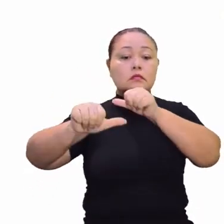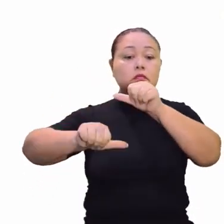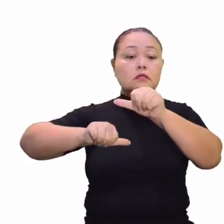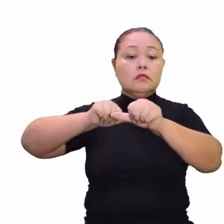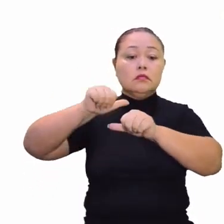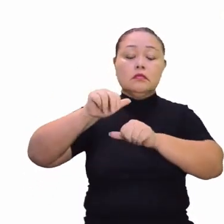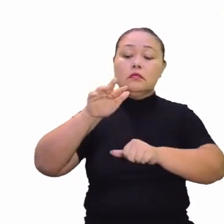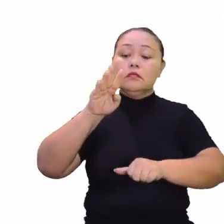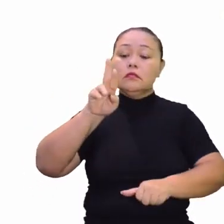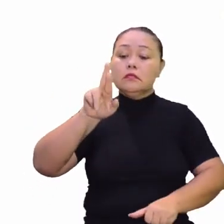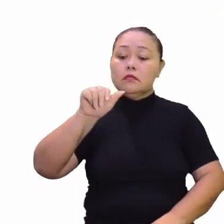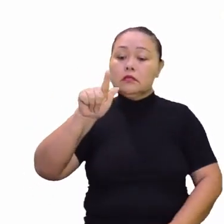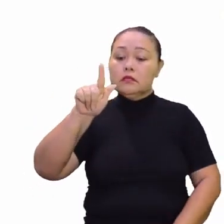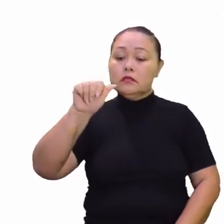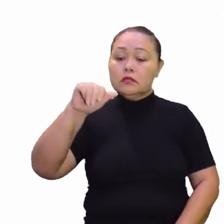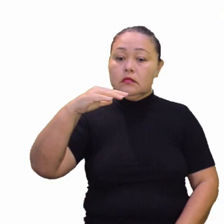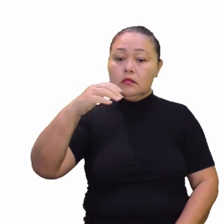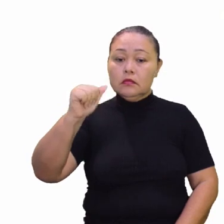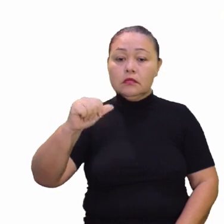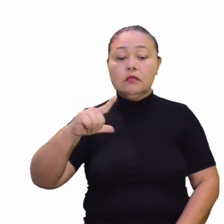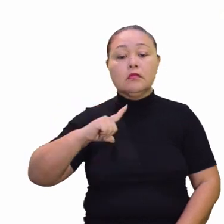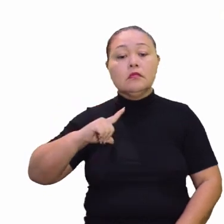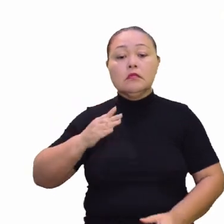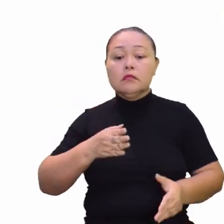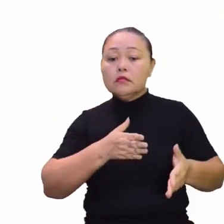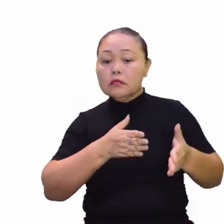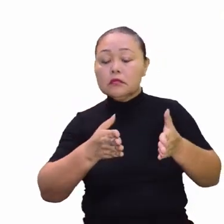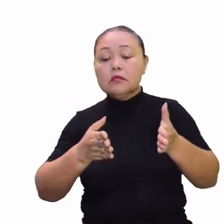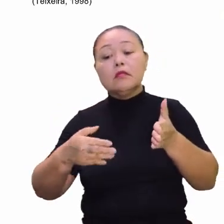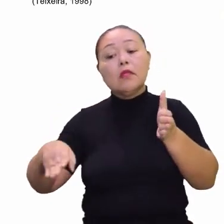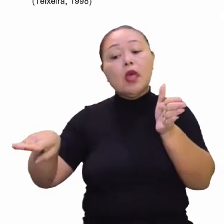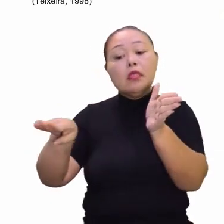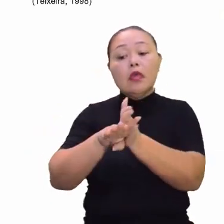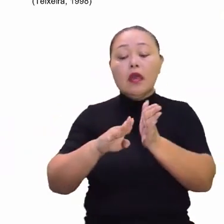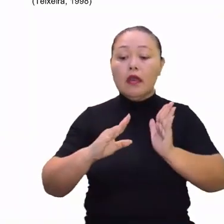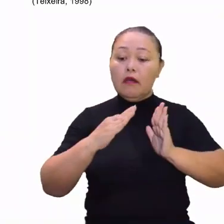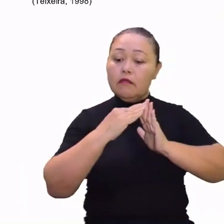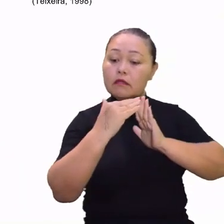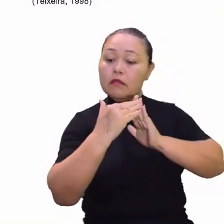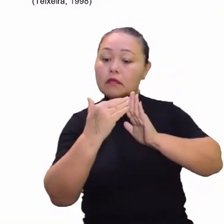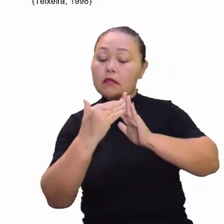Forte Bragança, estrada até Vila Bela.